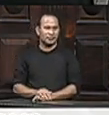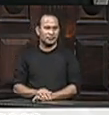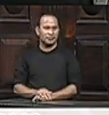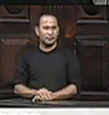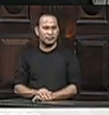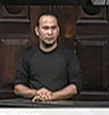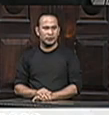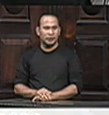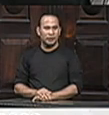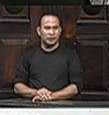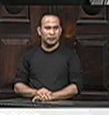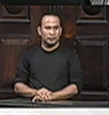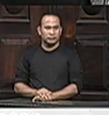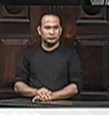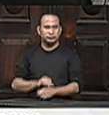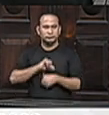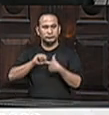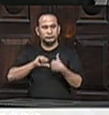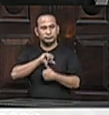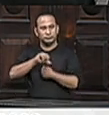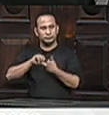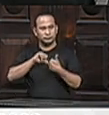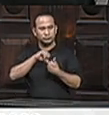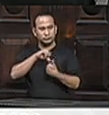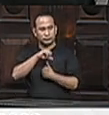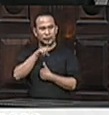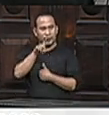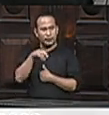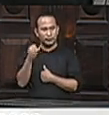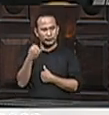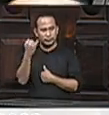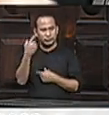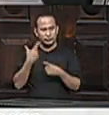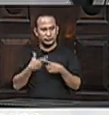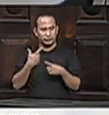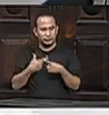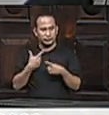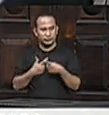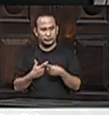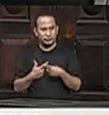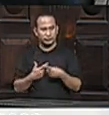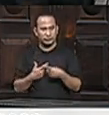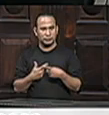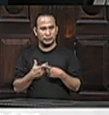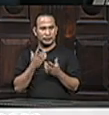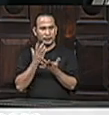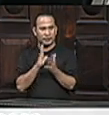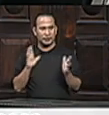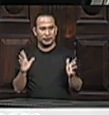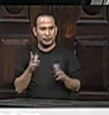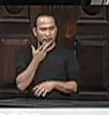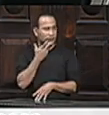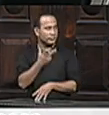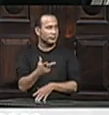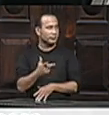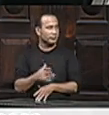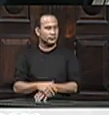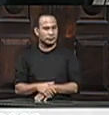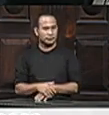tanto no mundo do trabalho quanto no mundo dos empregadores. E a justificativa apresentada pelo governo me